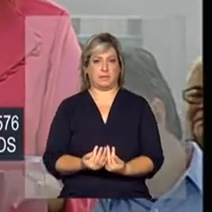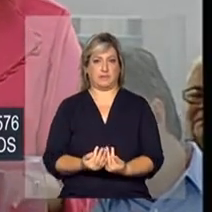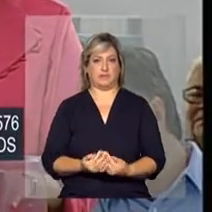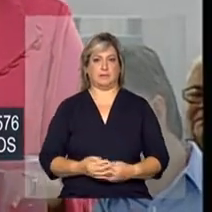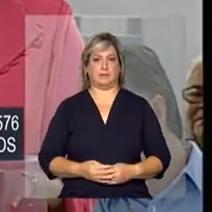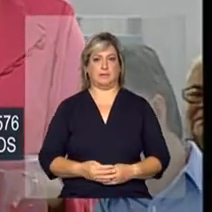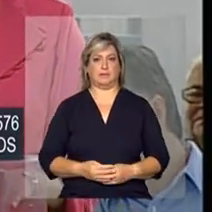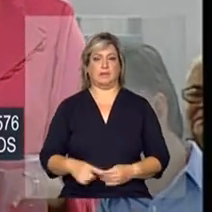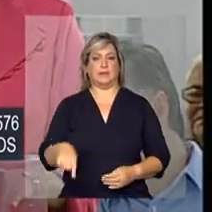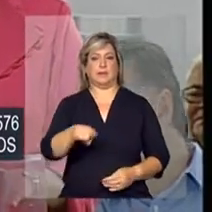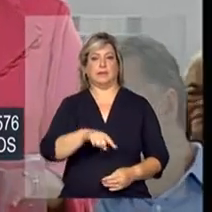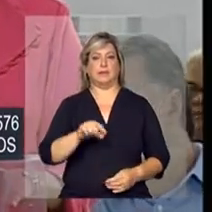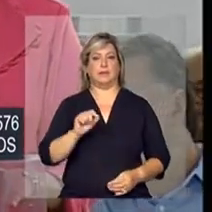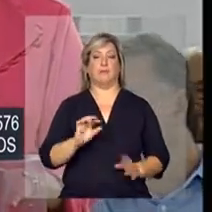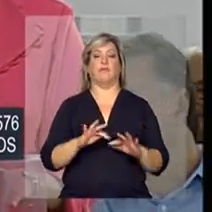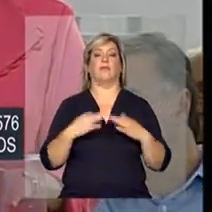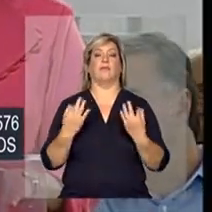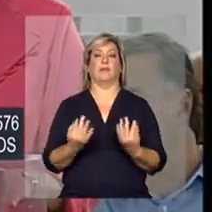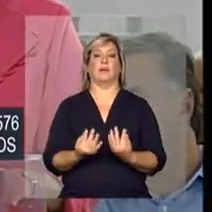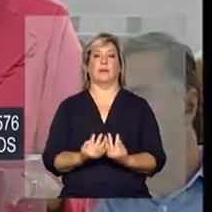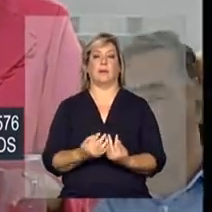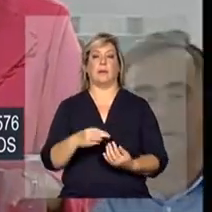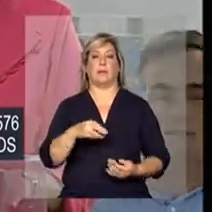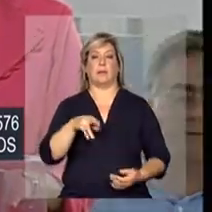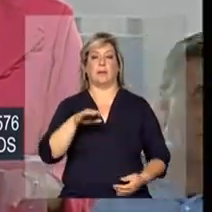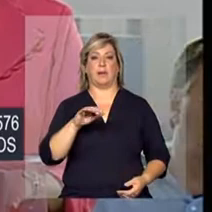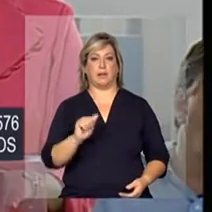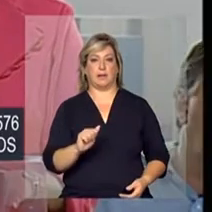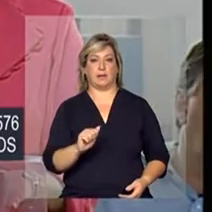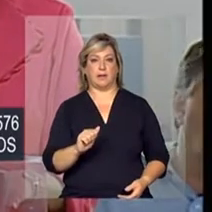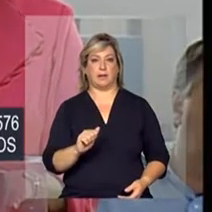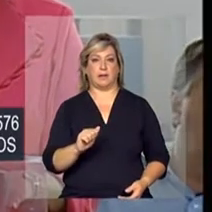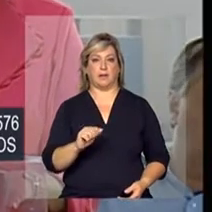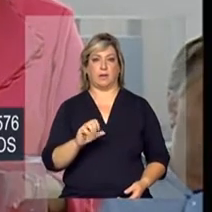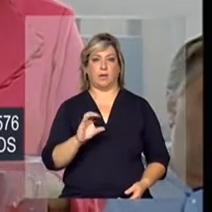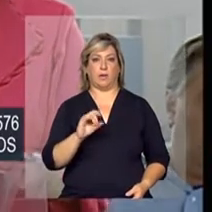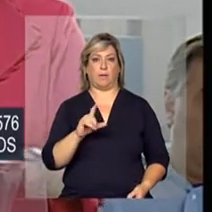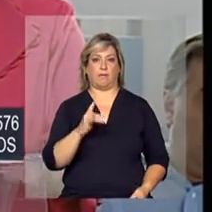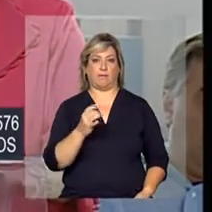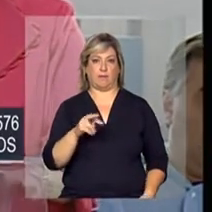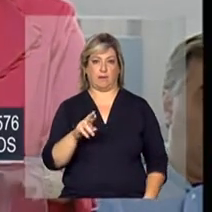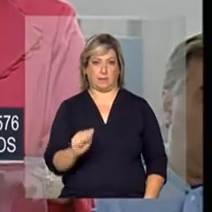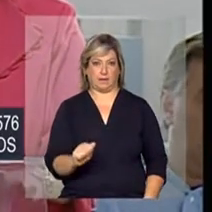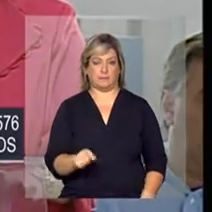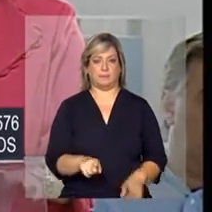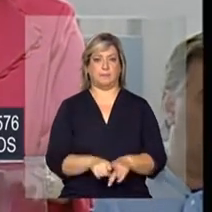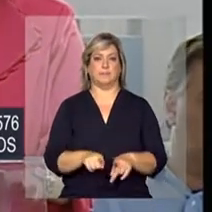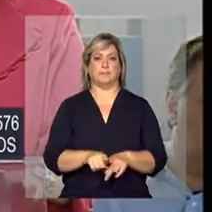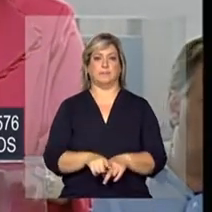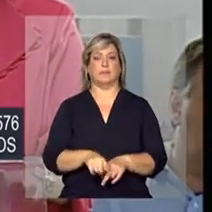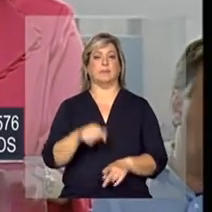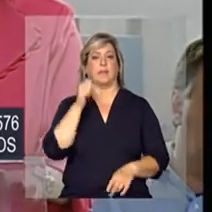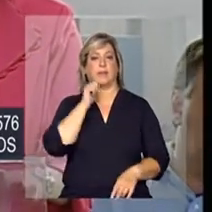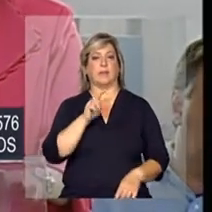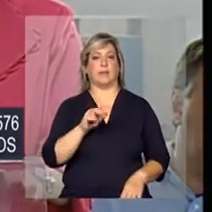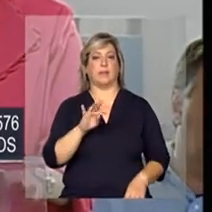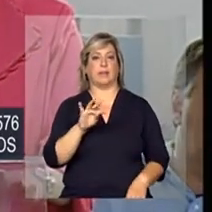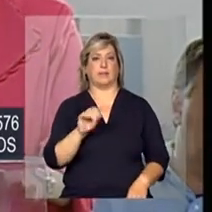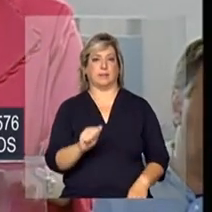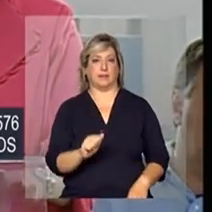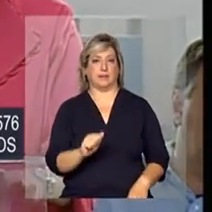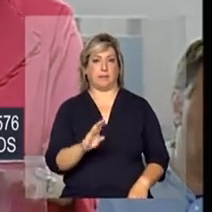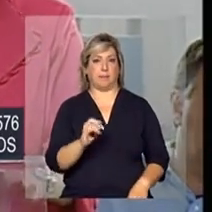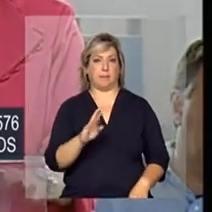às cinco famílias. A família da Maria Elinete dos Santos Oliveira, a família da Rita de Cássia